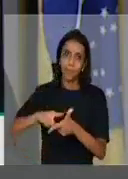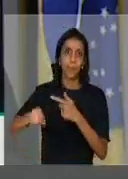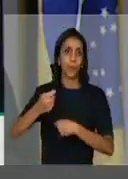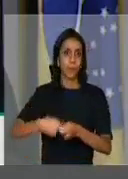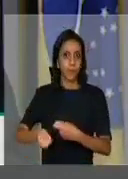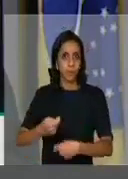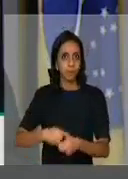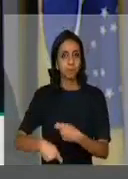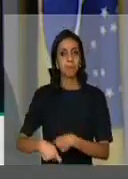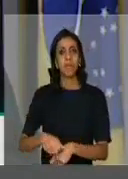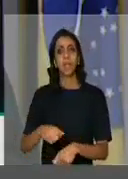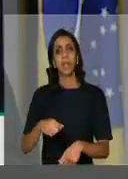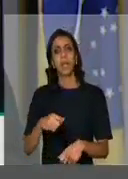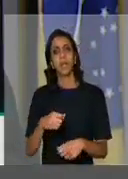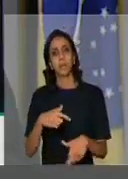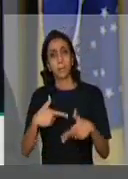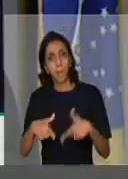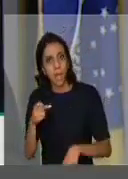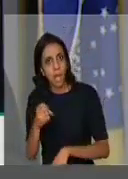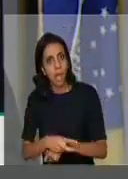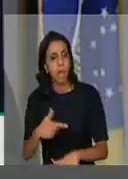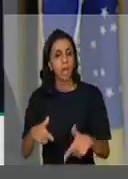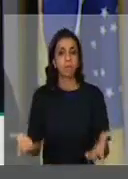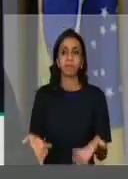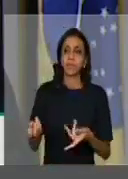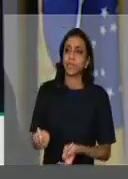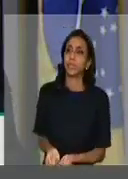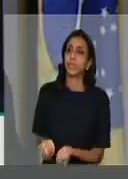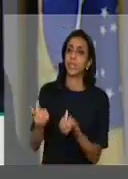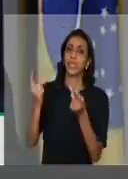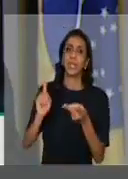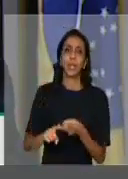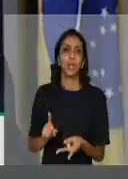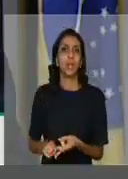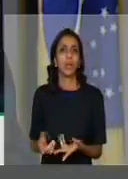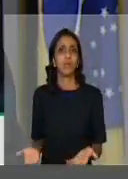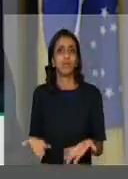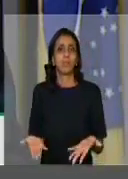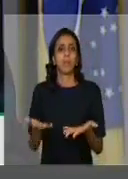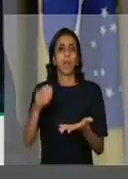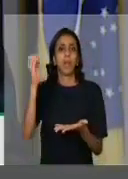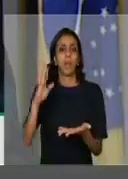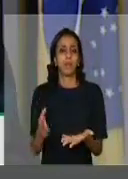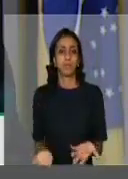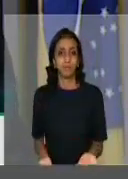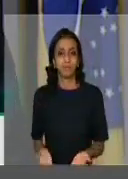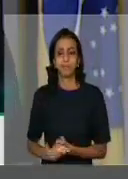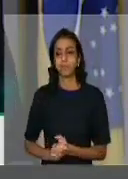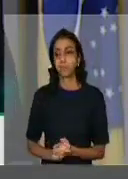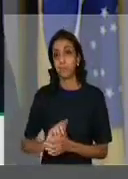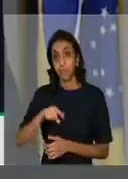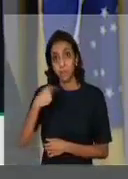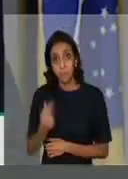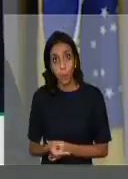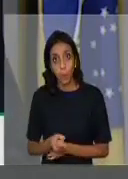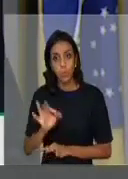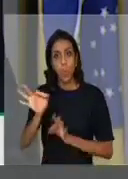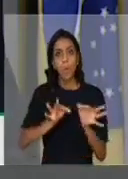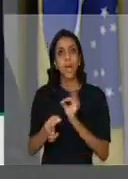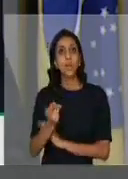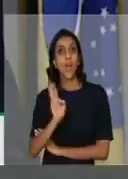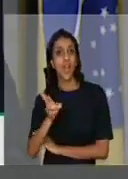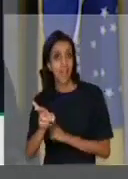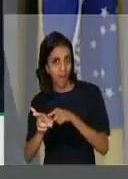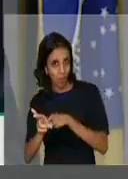problemas da economia, do emprego, da geração de riqueza, da prosperidade desse país. Veio o